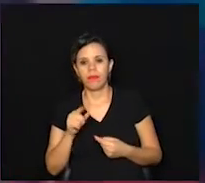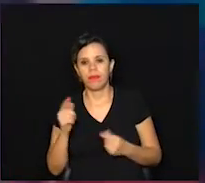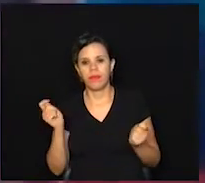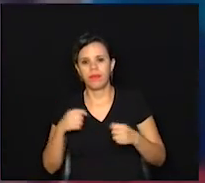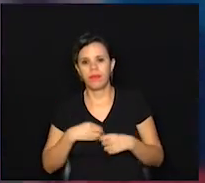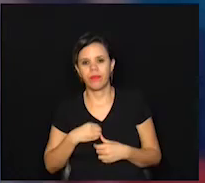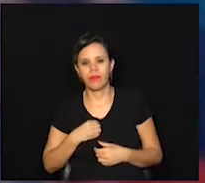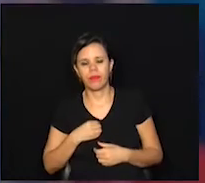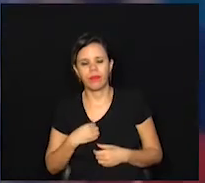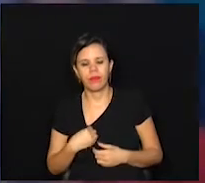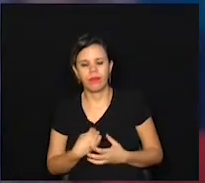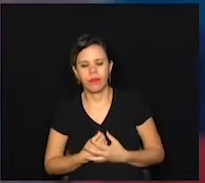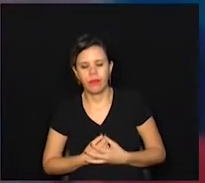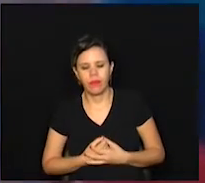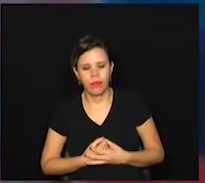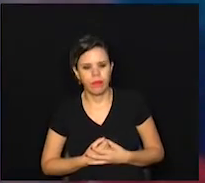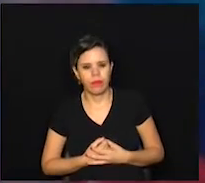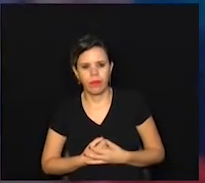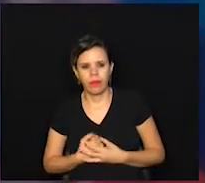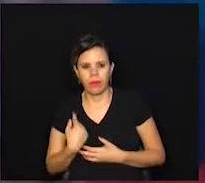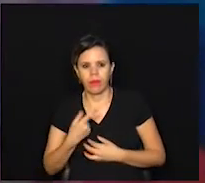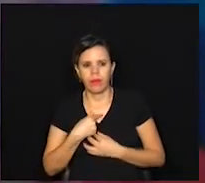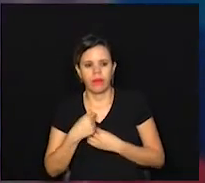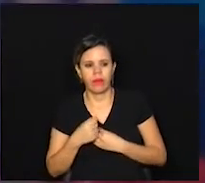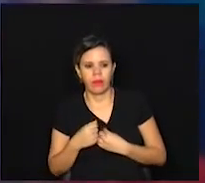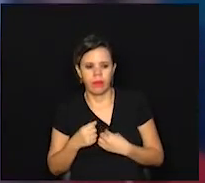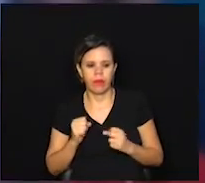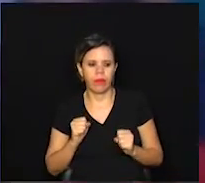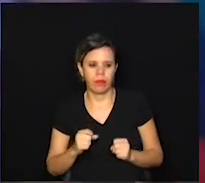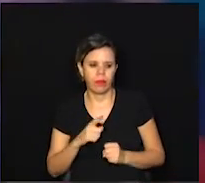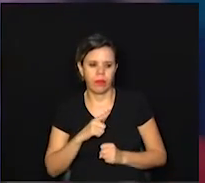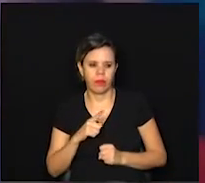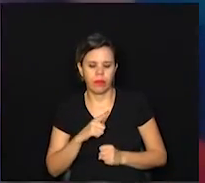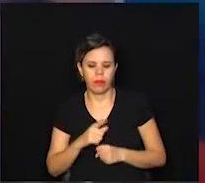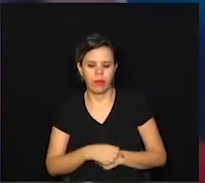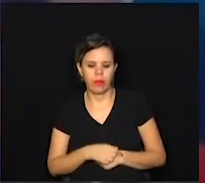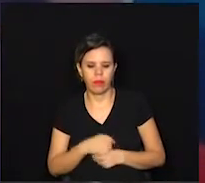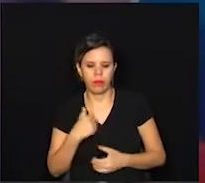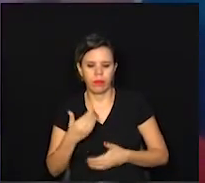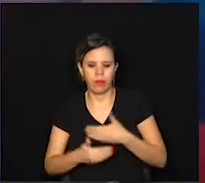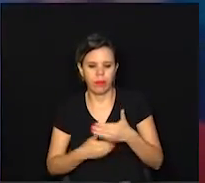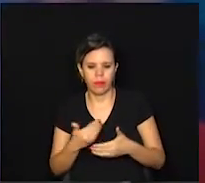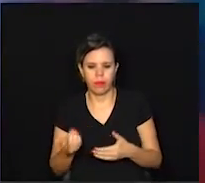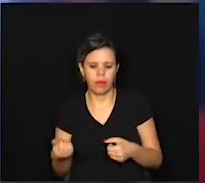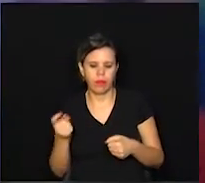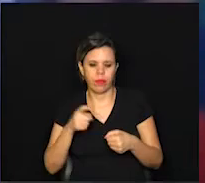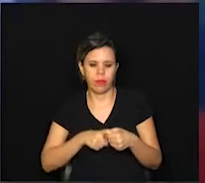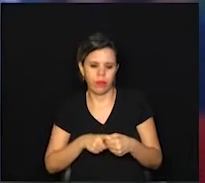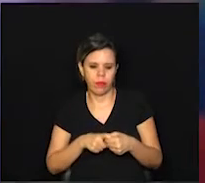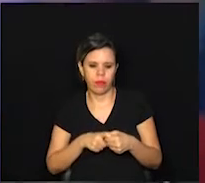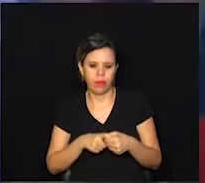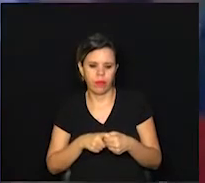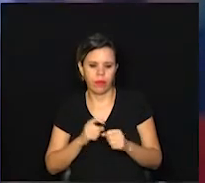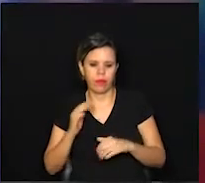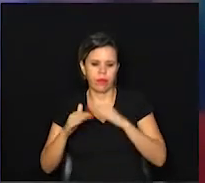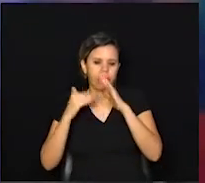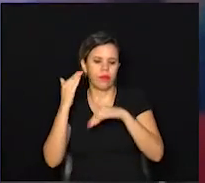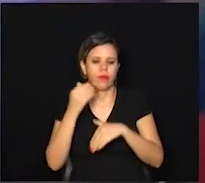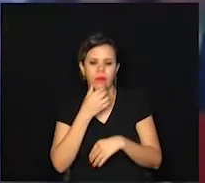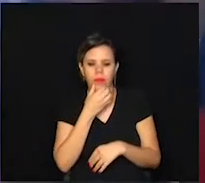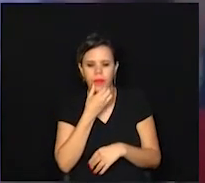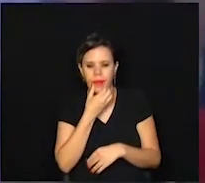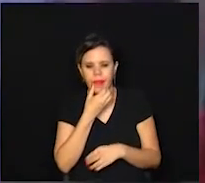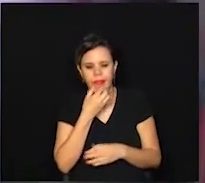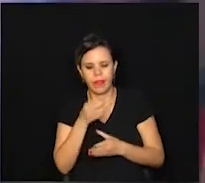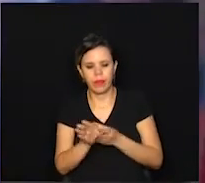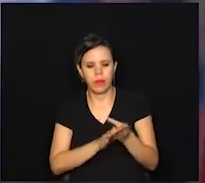possíveis, e que a gente possa ter um processo de retomada dessa construção. O